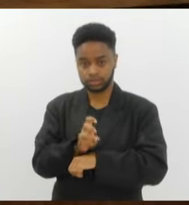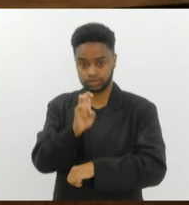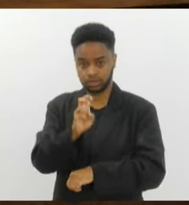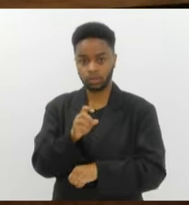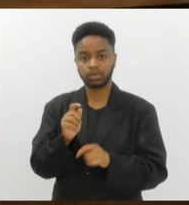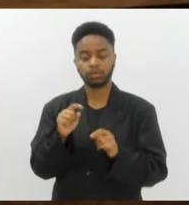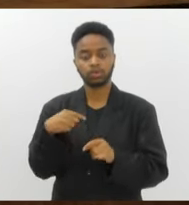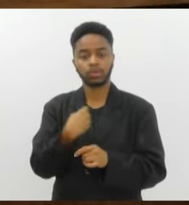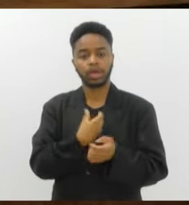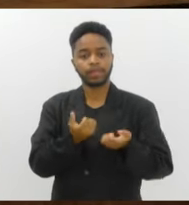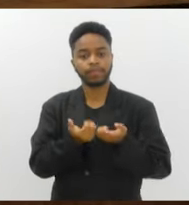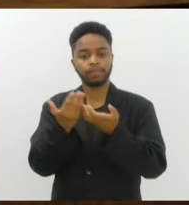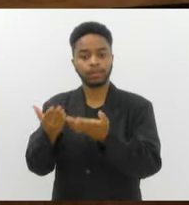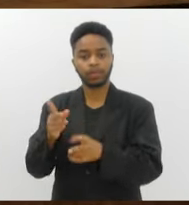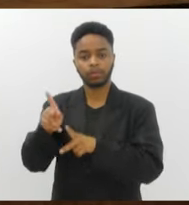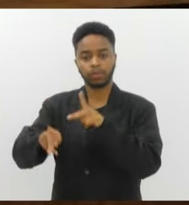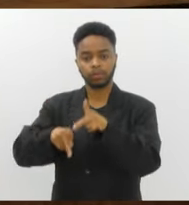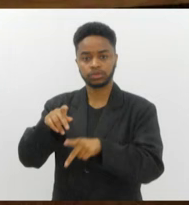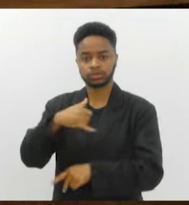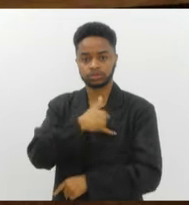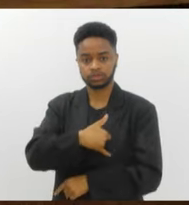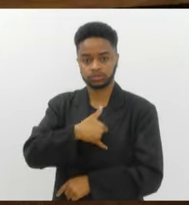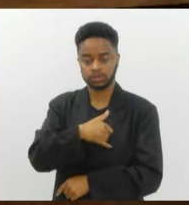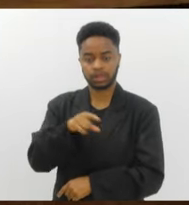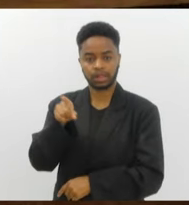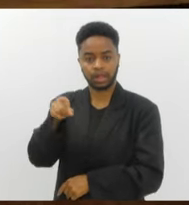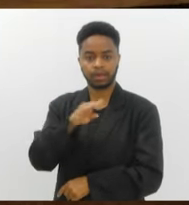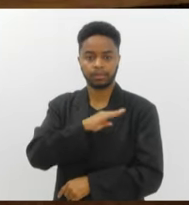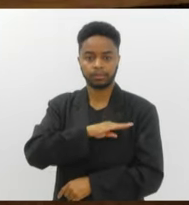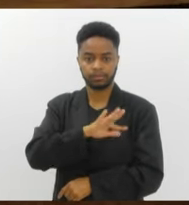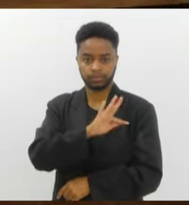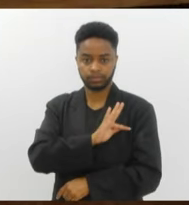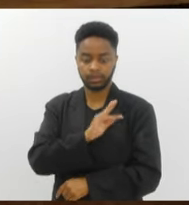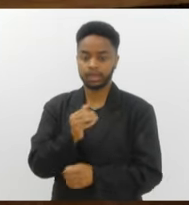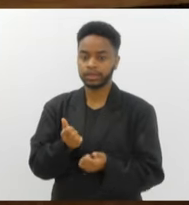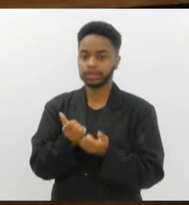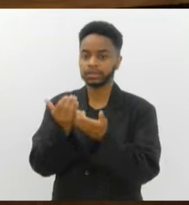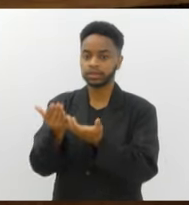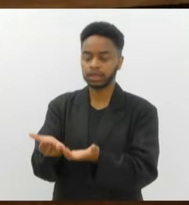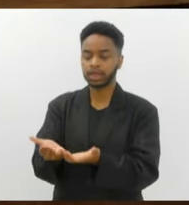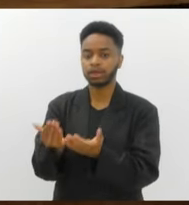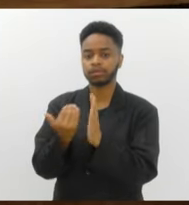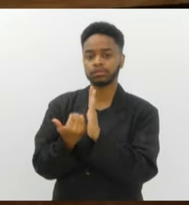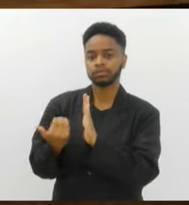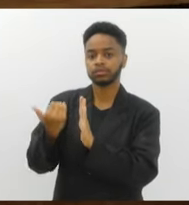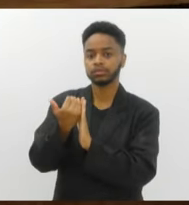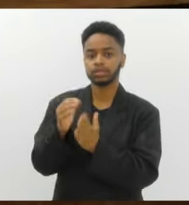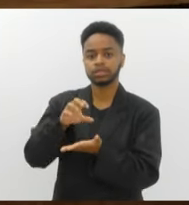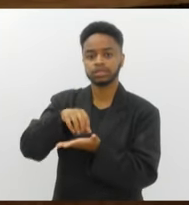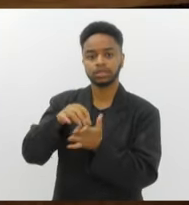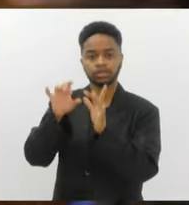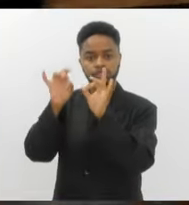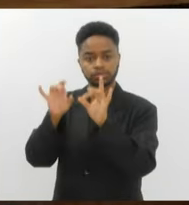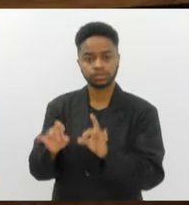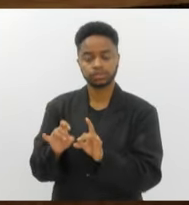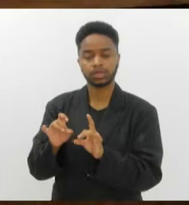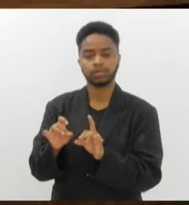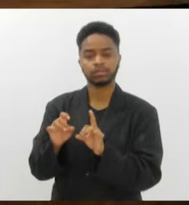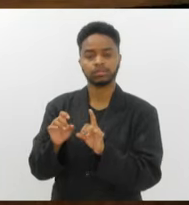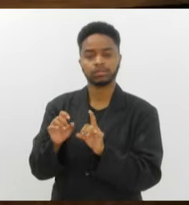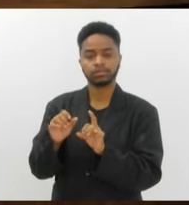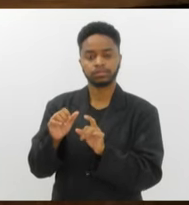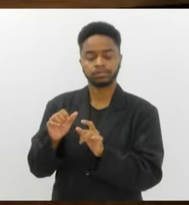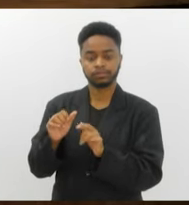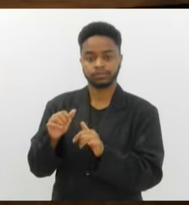possa entregar à população de São João de Meriti e da Baixada Fluminense o maior e mais moderno Centro Especializado em Reabilitação